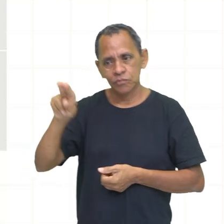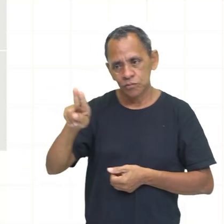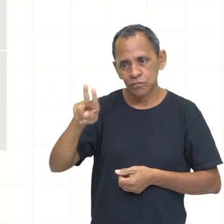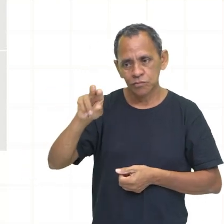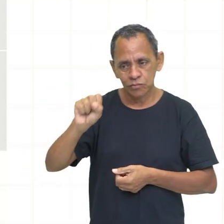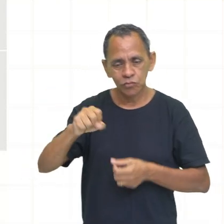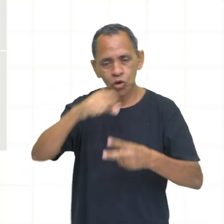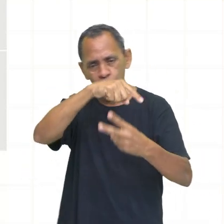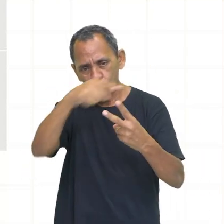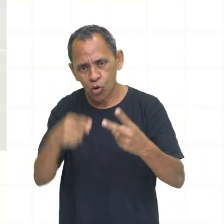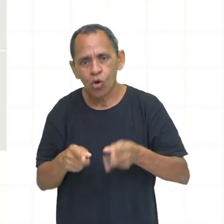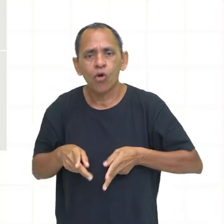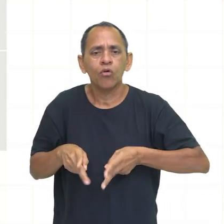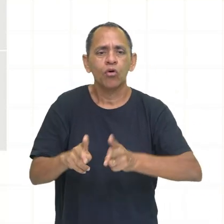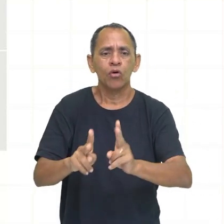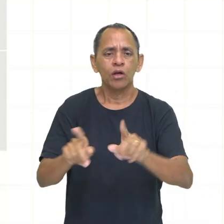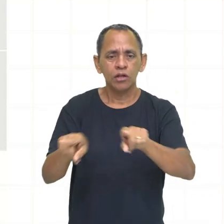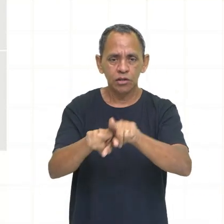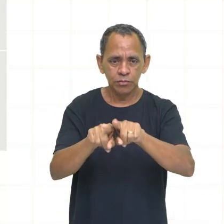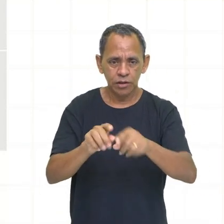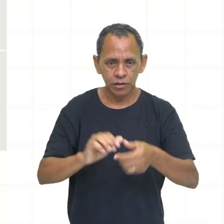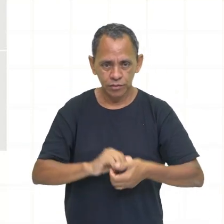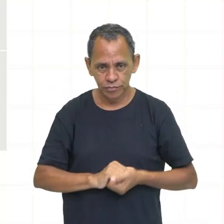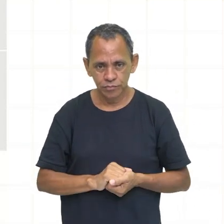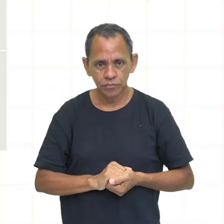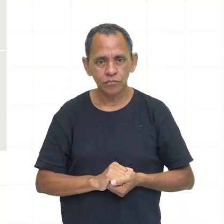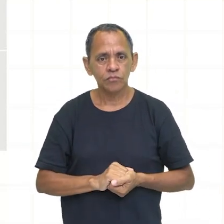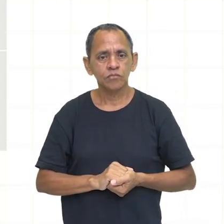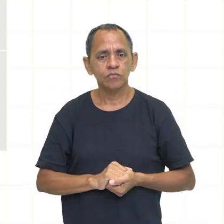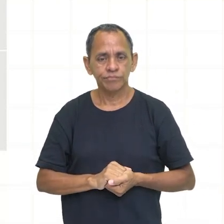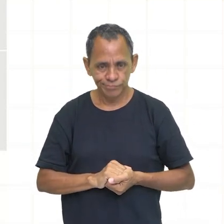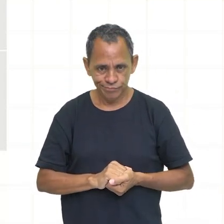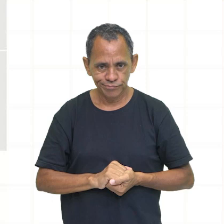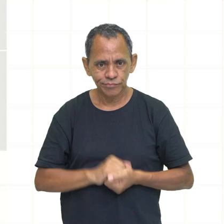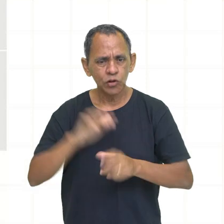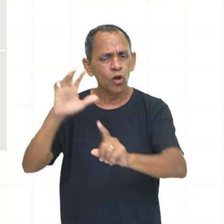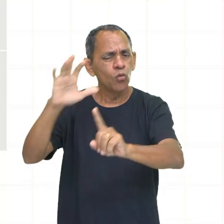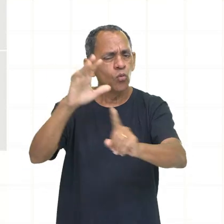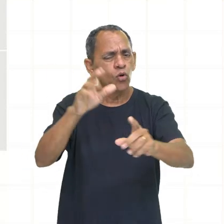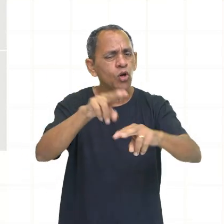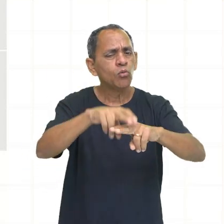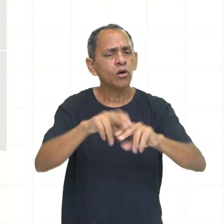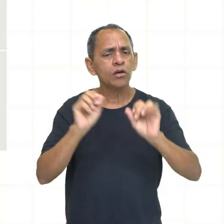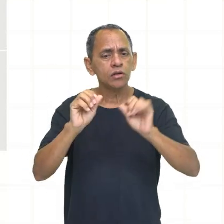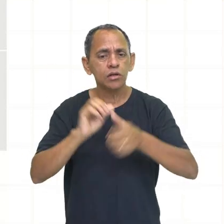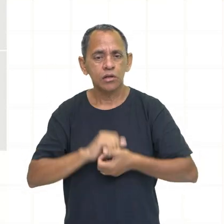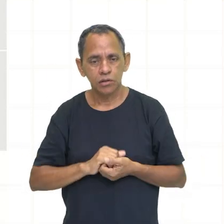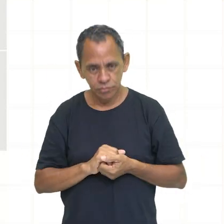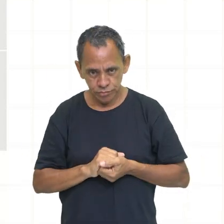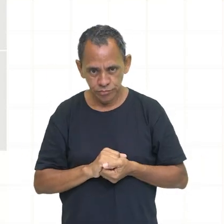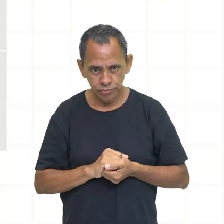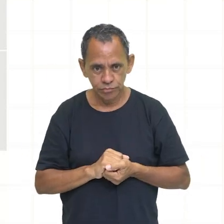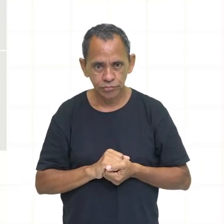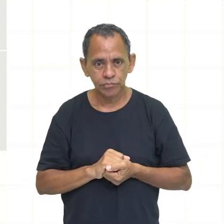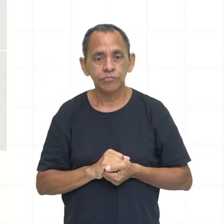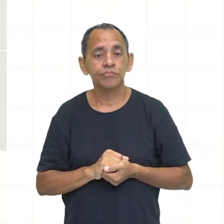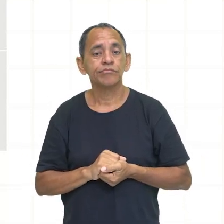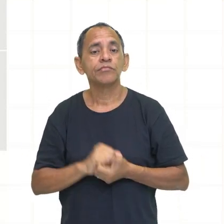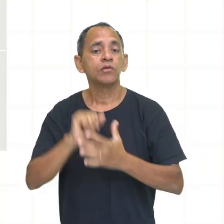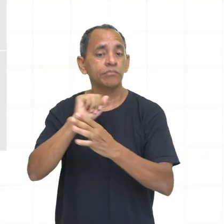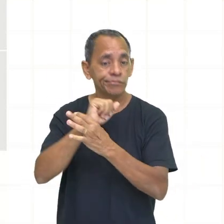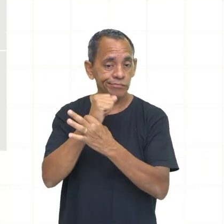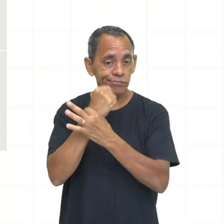os principais líderes da Revolta da Armada. Quais são as motivações para esta revolta? Defesa